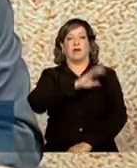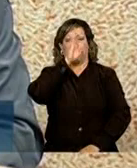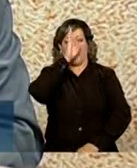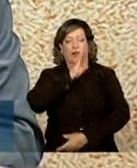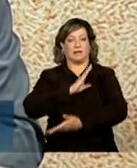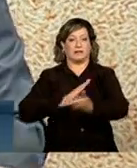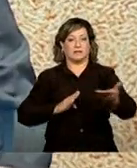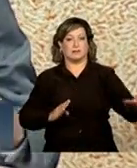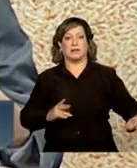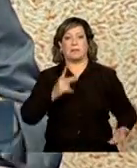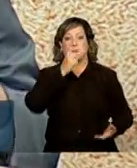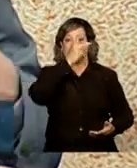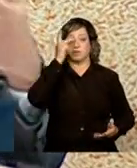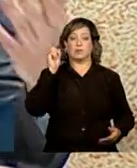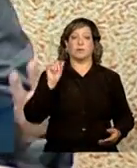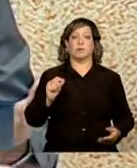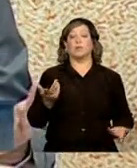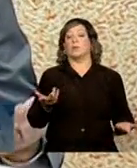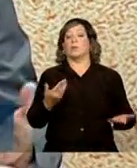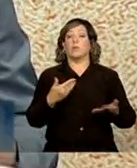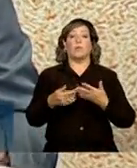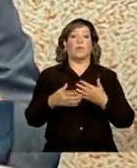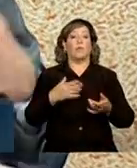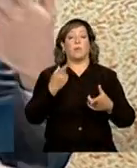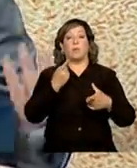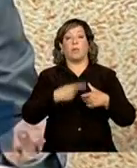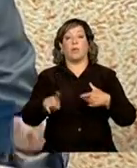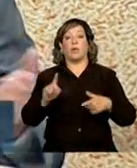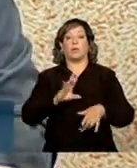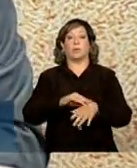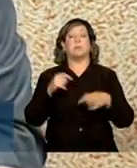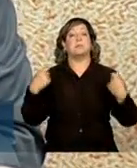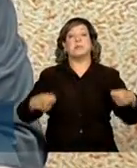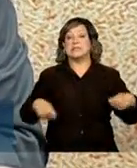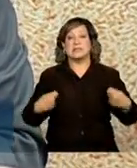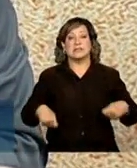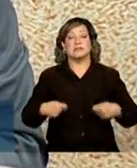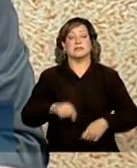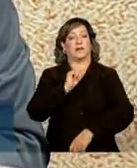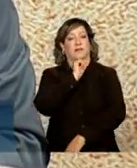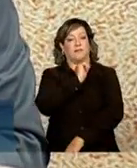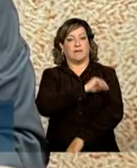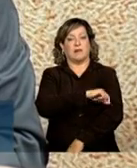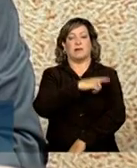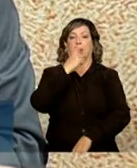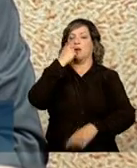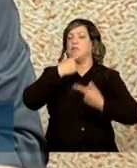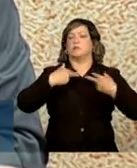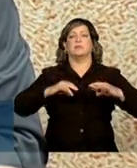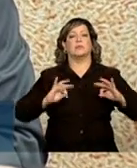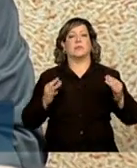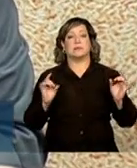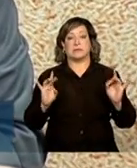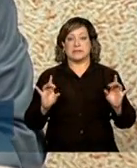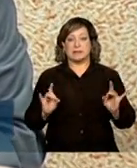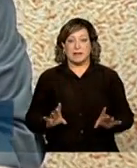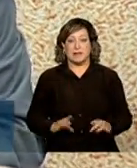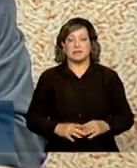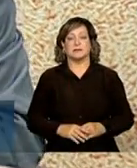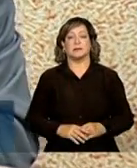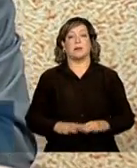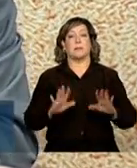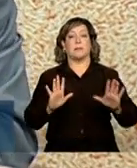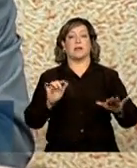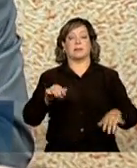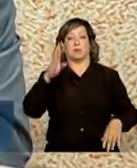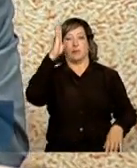eh pessoas que por algum tipo de doença necessitam de vacinas imunobiológicos especiais mas